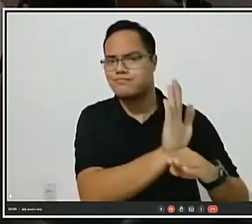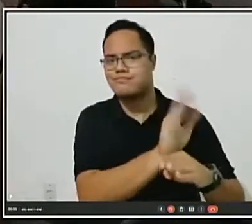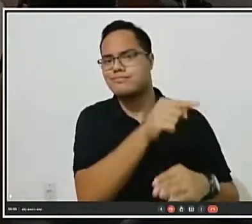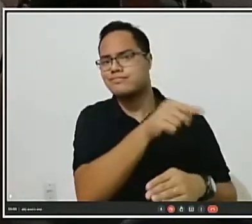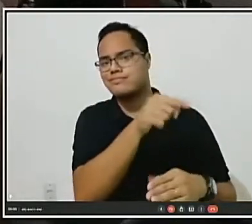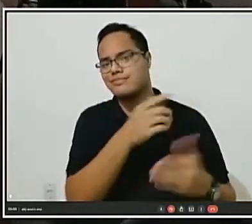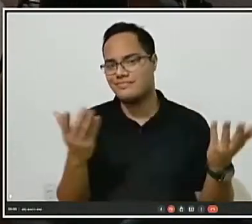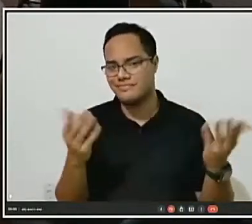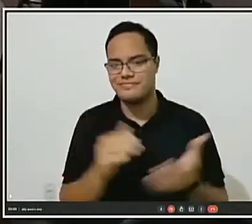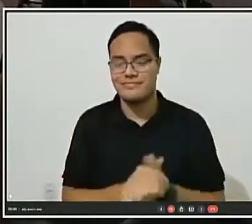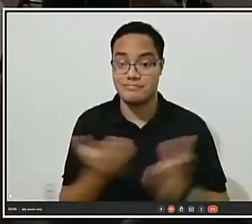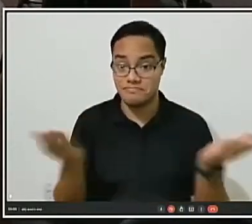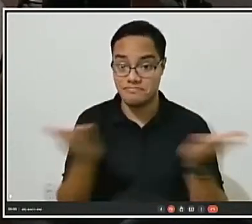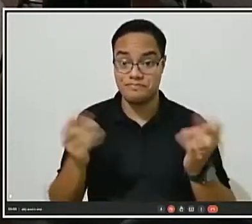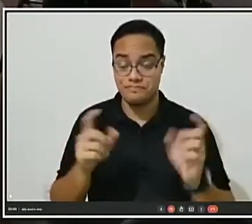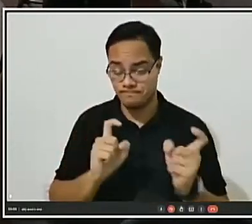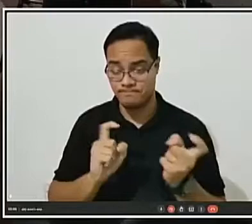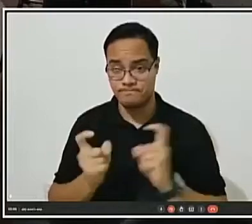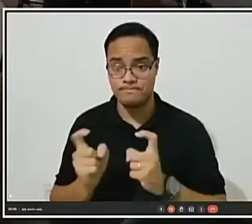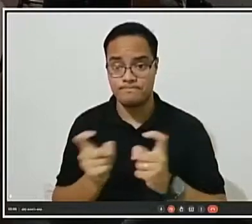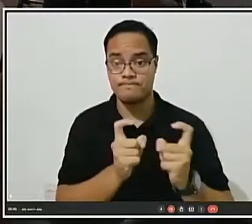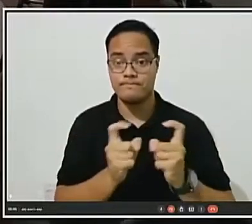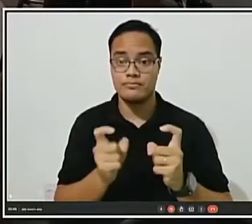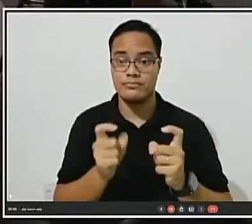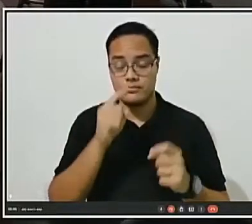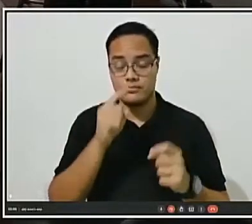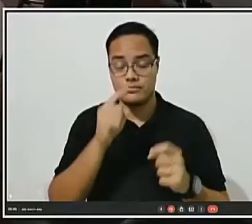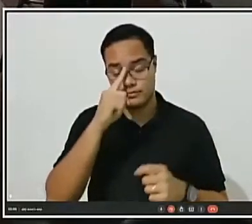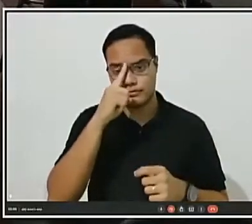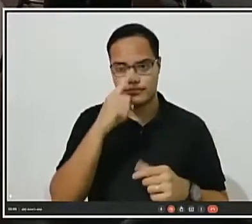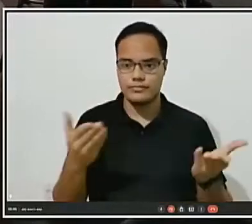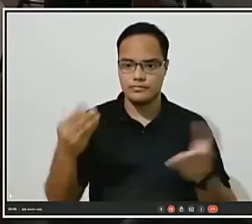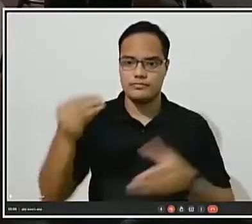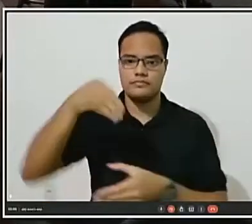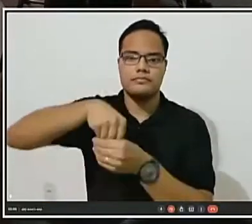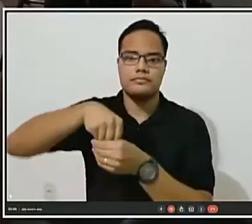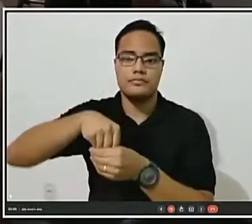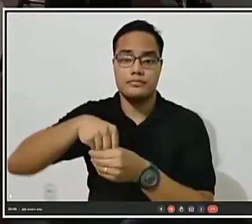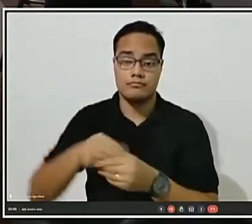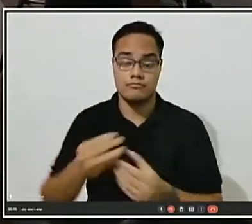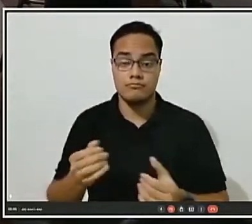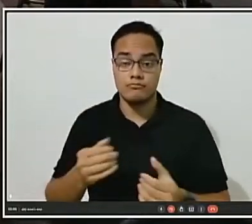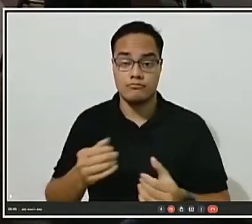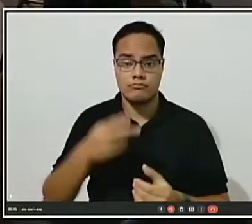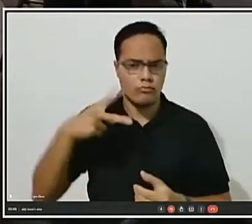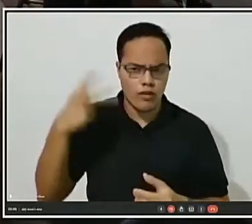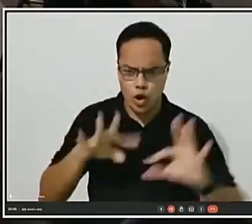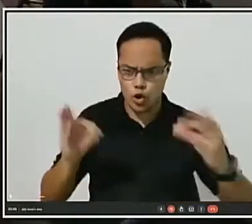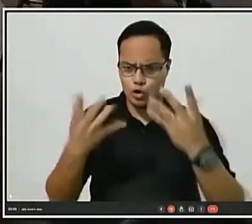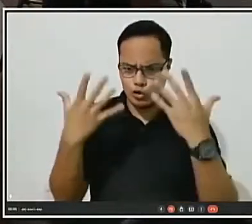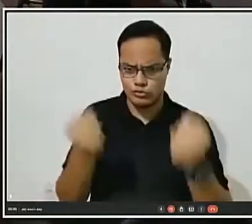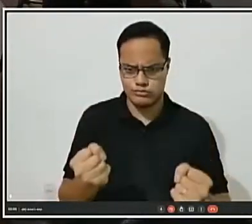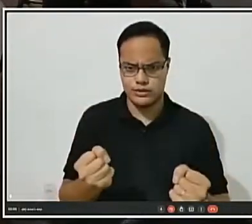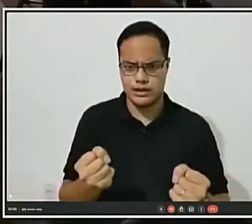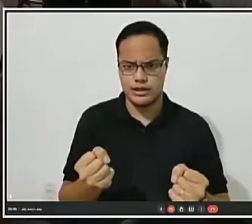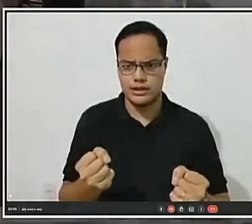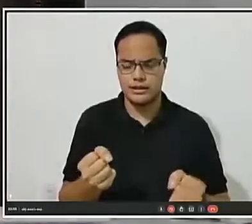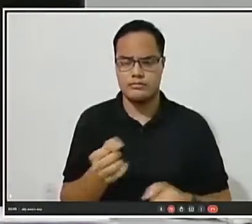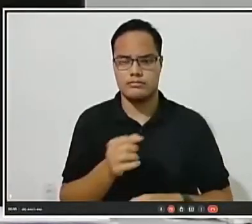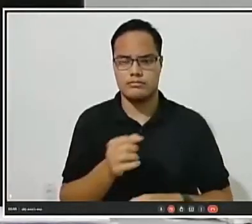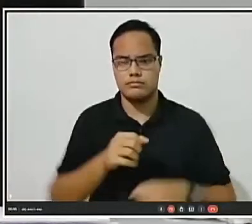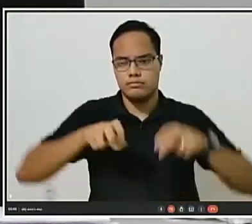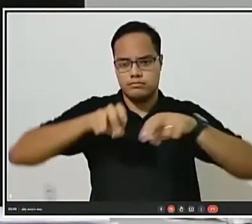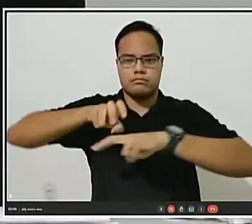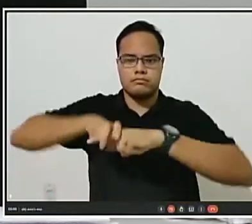Em discussão? Em votação. Senhores vereadores que aprovam, permaneçam como estão.